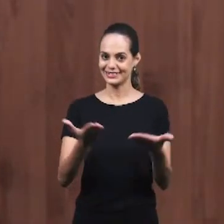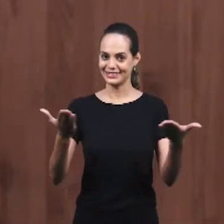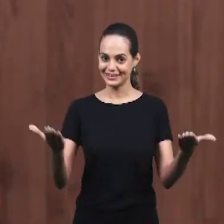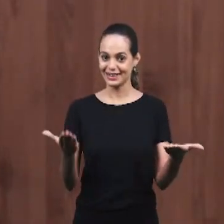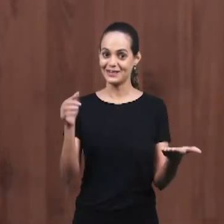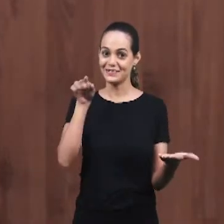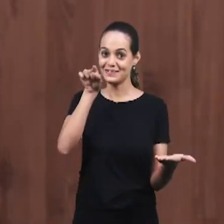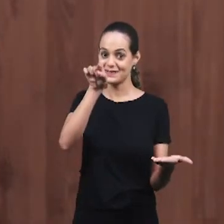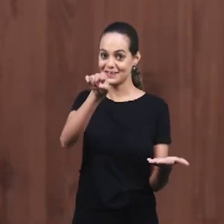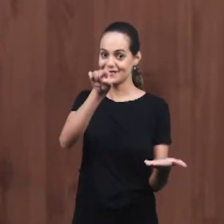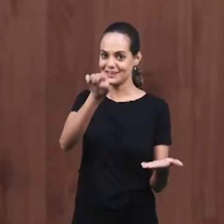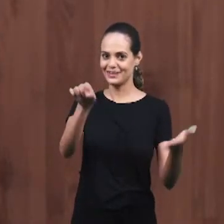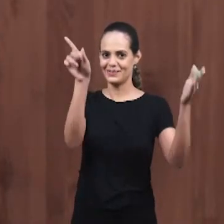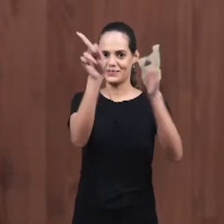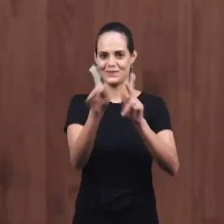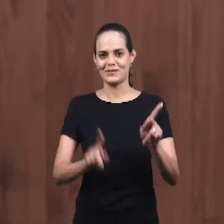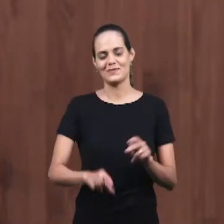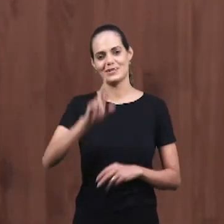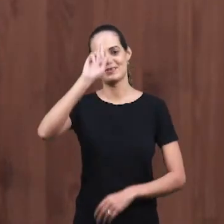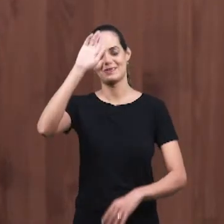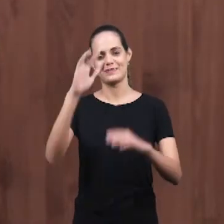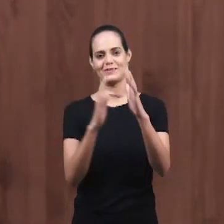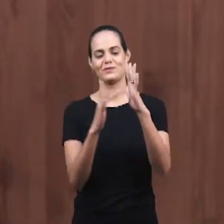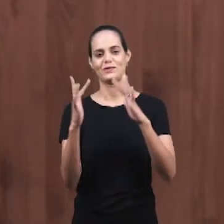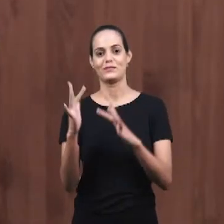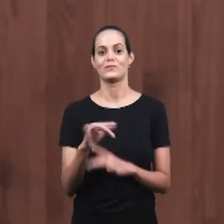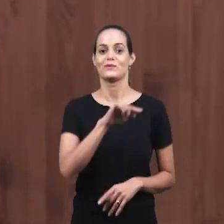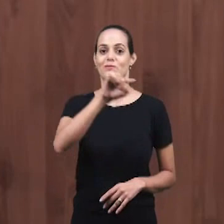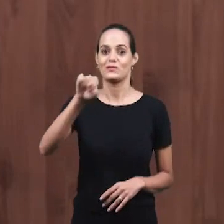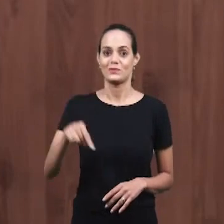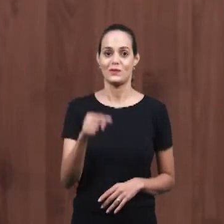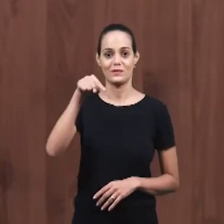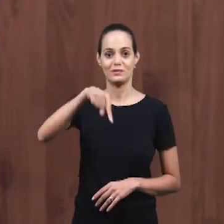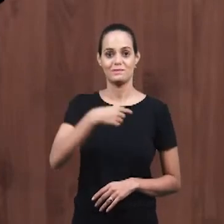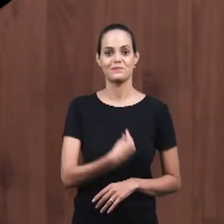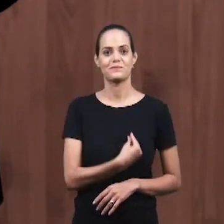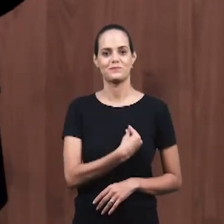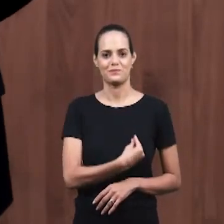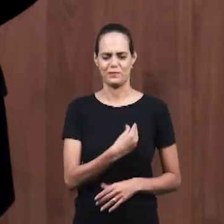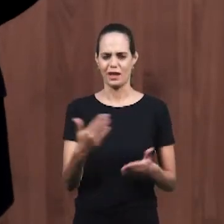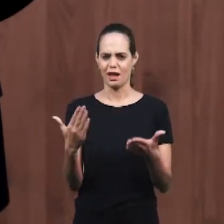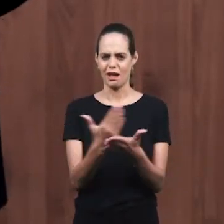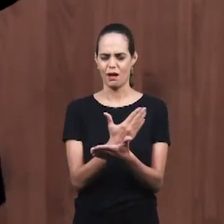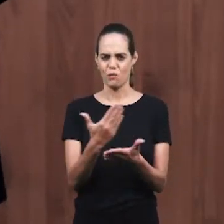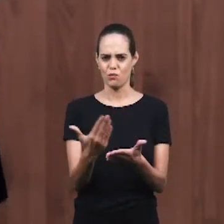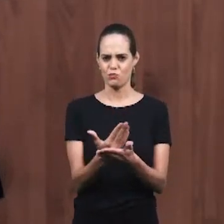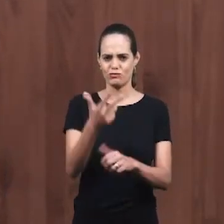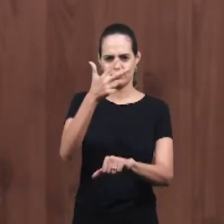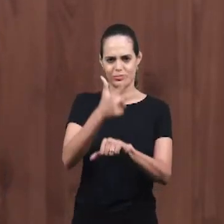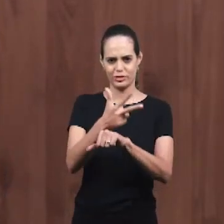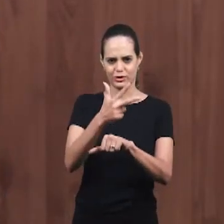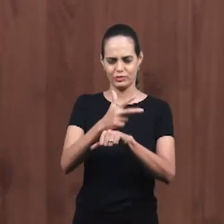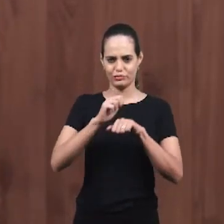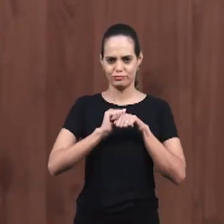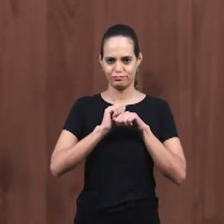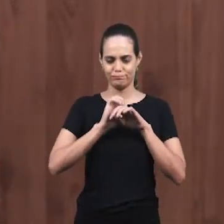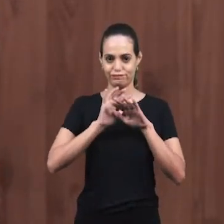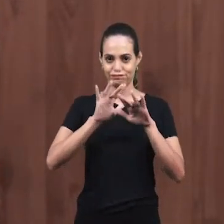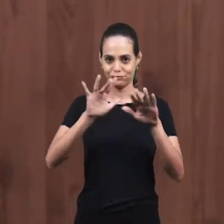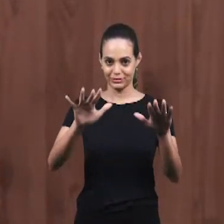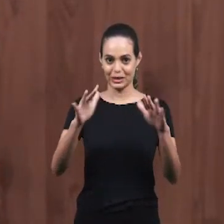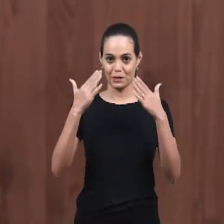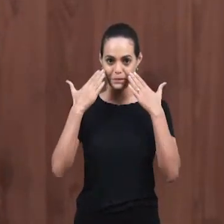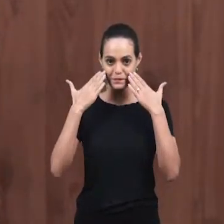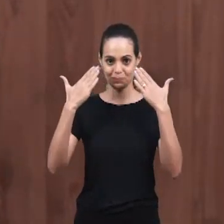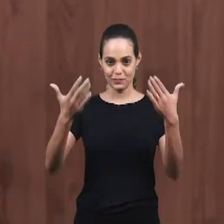eu quero cumprimentar a você com a paz do Senhor Jesus. Nós estamos aqui para transmitir alguns vídeos da Escola Bíblica Dominical que nós antecipamos